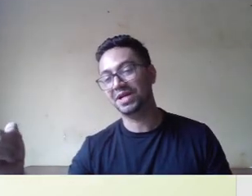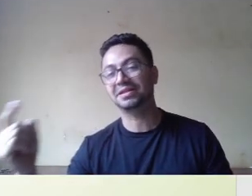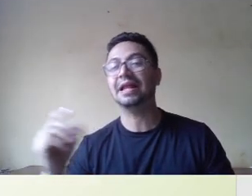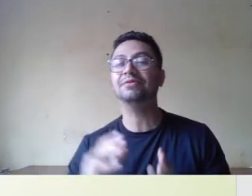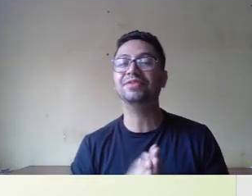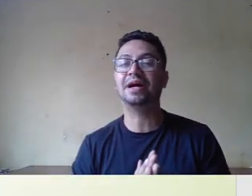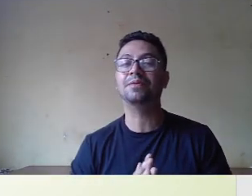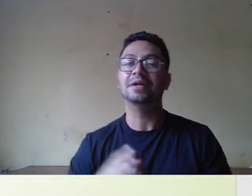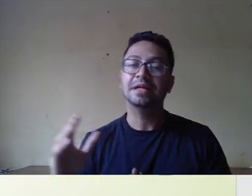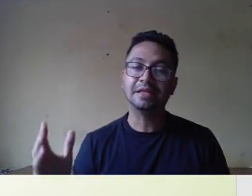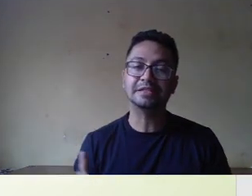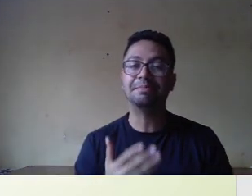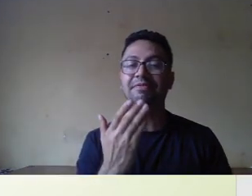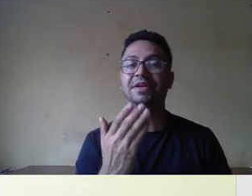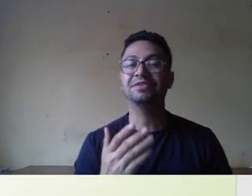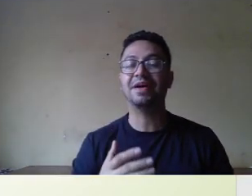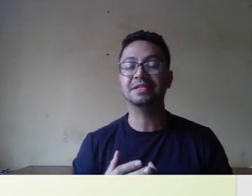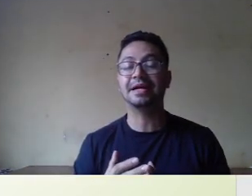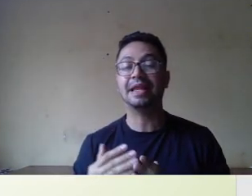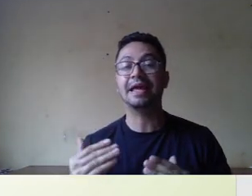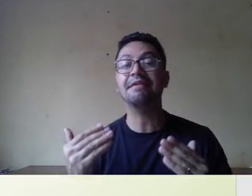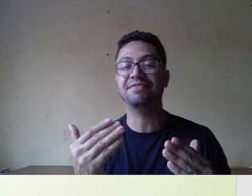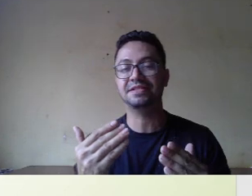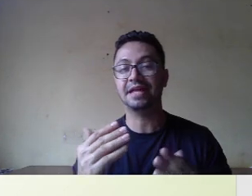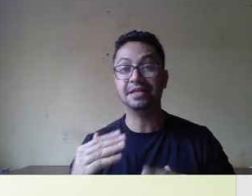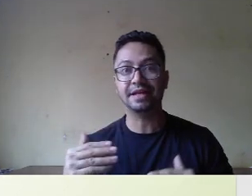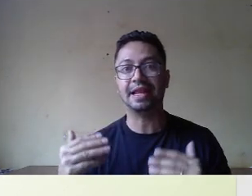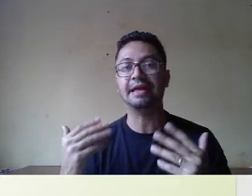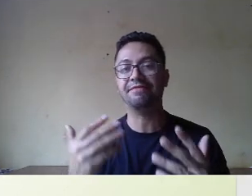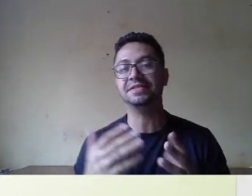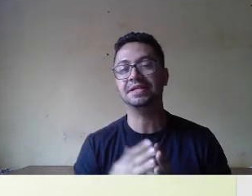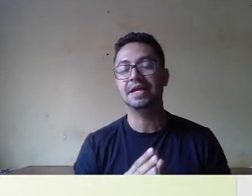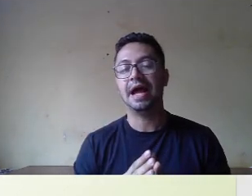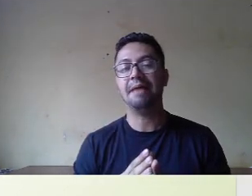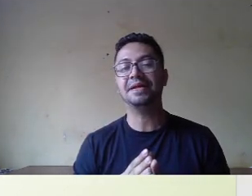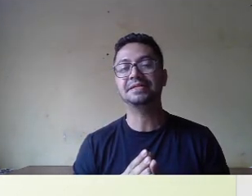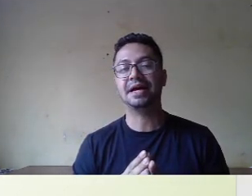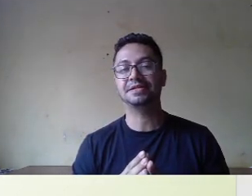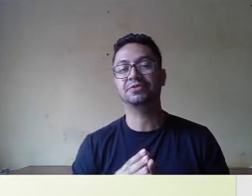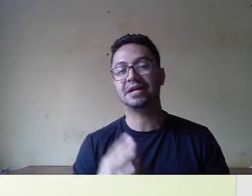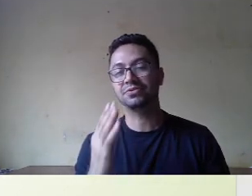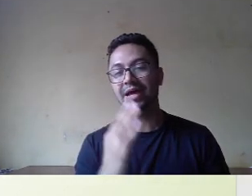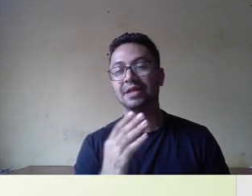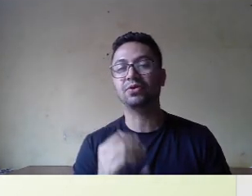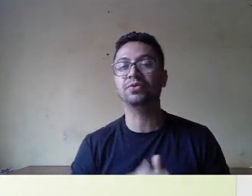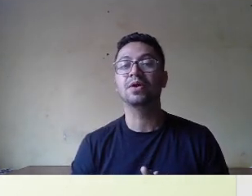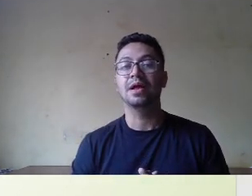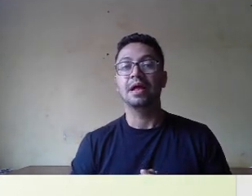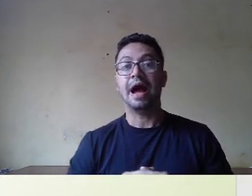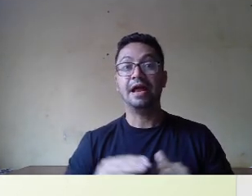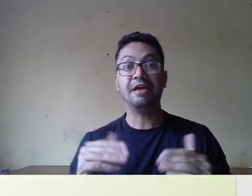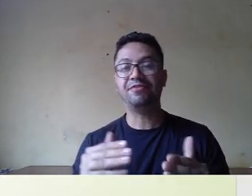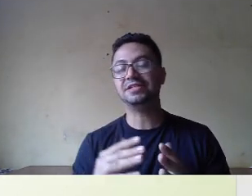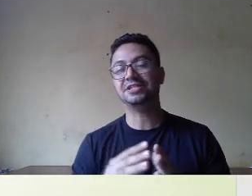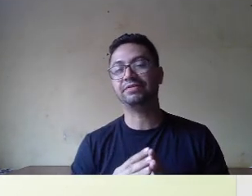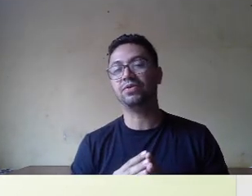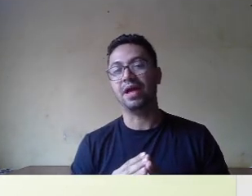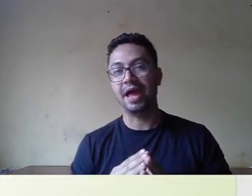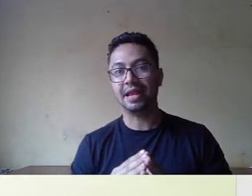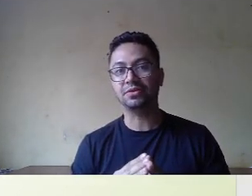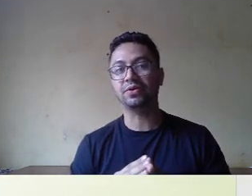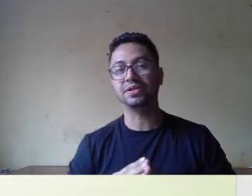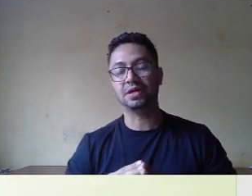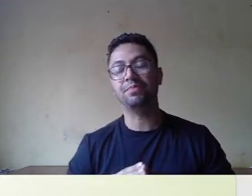pegar o objeto que está lá no final e trazer para frente, fazendo aquela ênfase, né? Dando aquela ênfase à mensagem. No caso do relatório, a ênfase estava